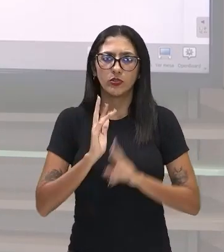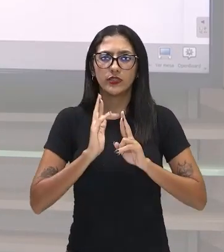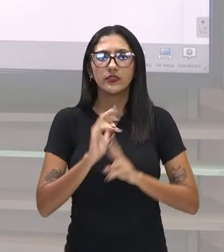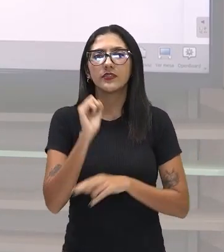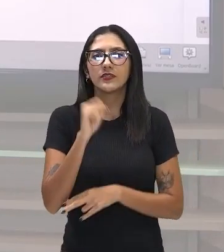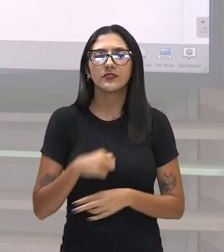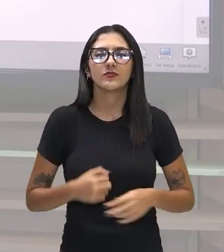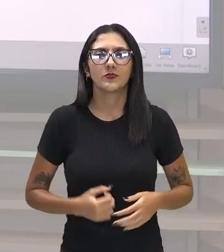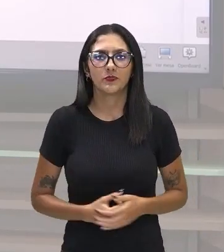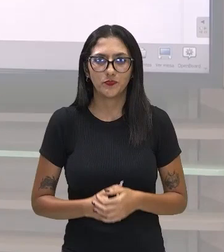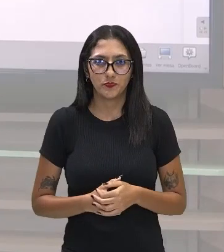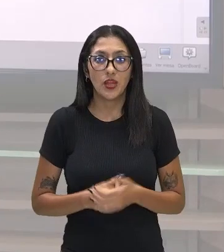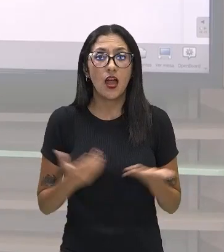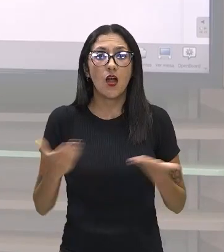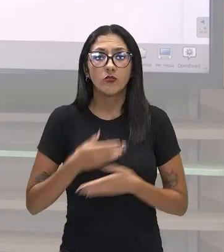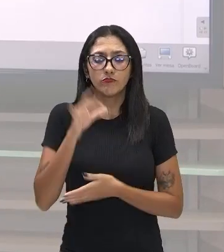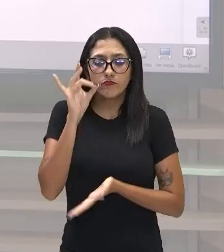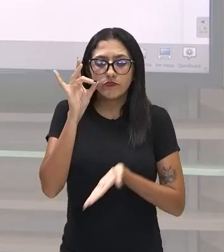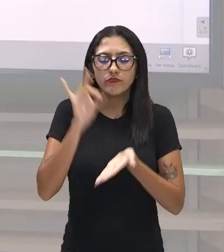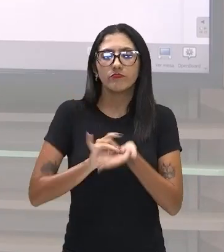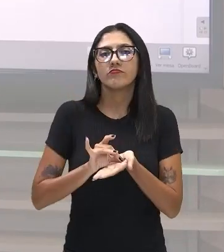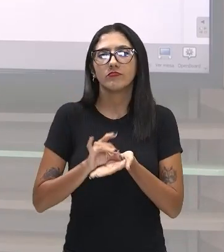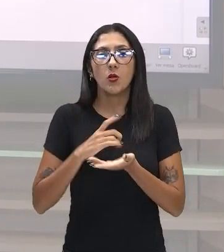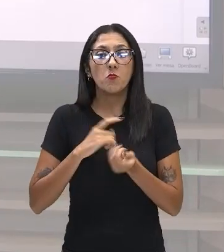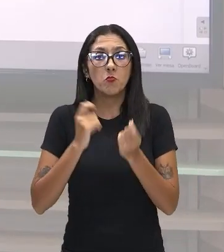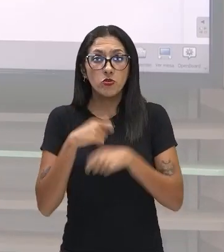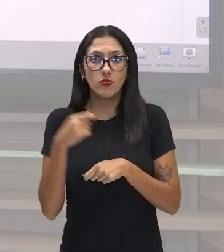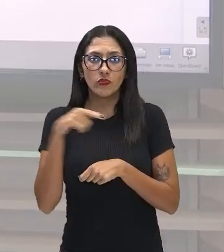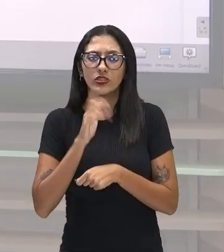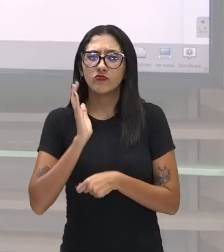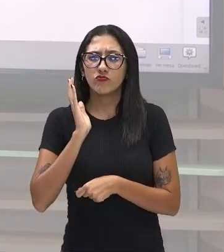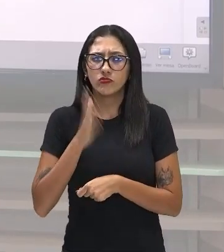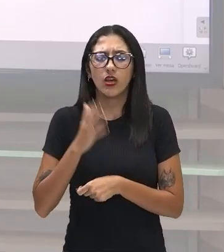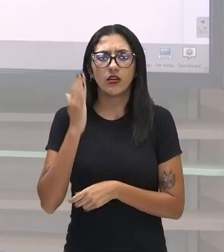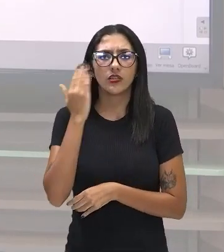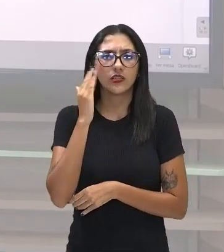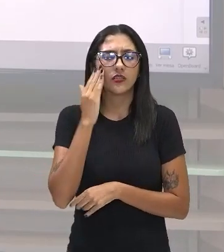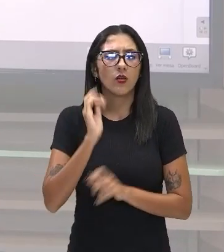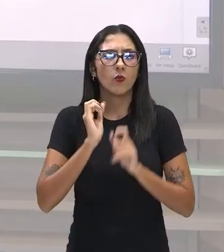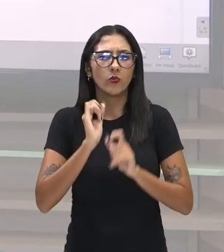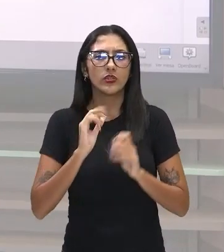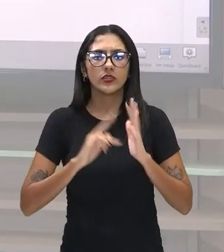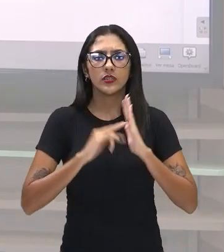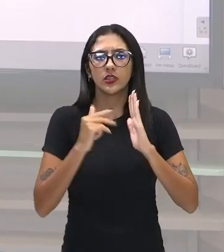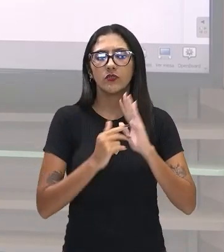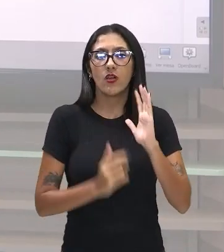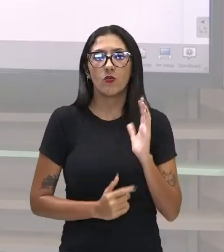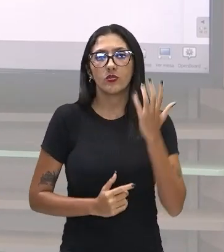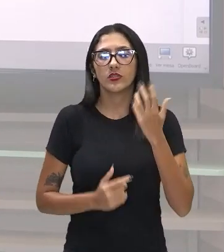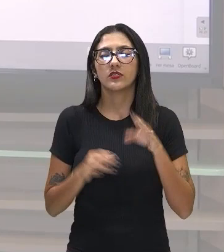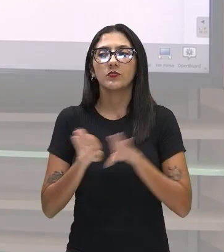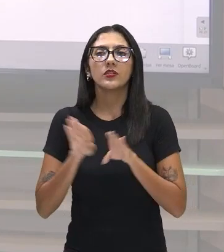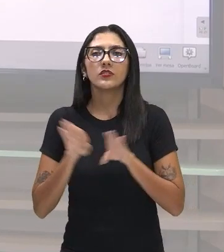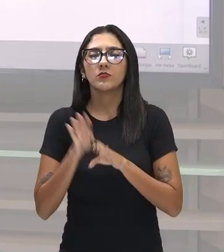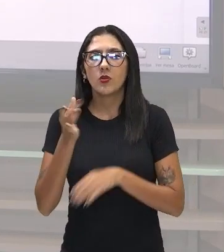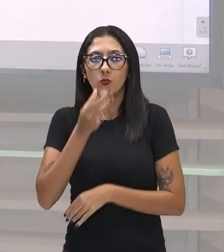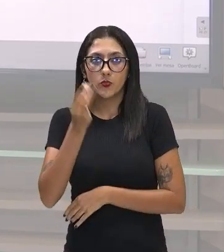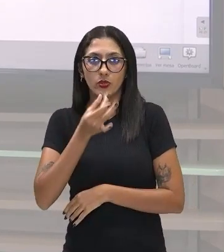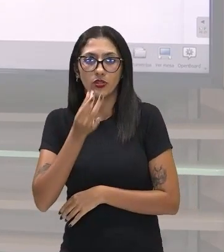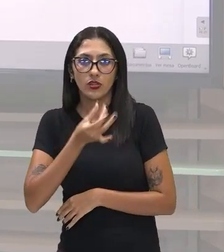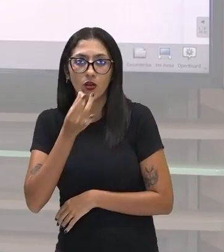Então, para a gente ter certeza que realmente você já entendeu o que é fato, o que é opinião e que você já